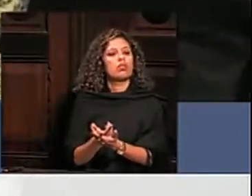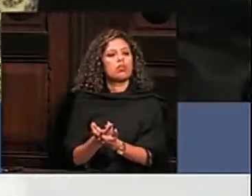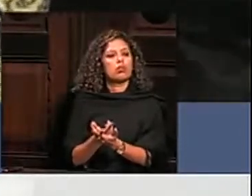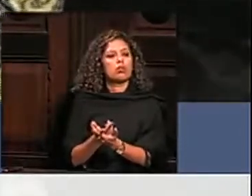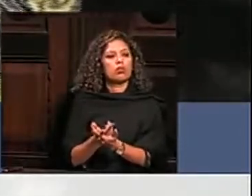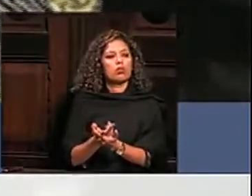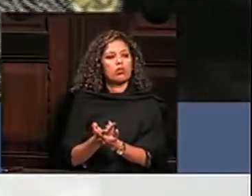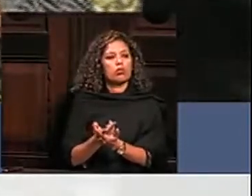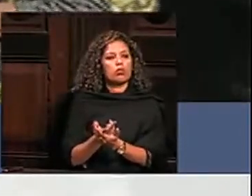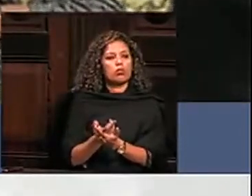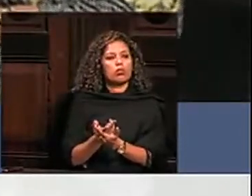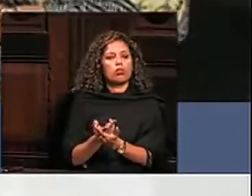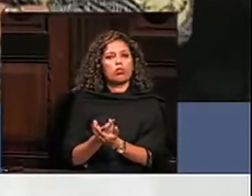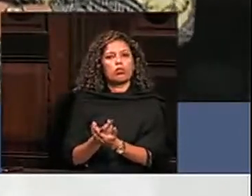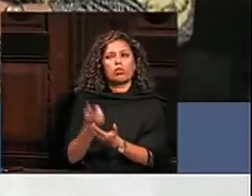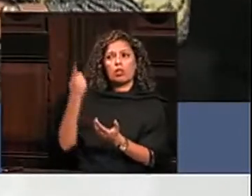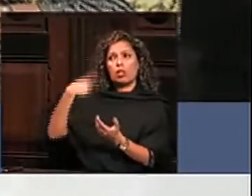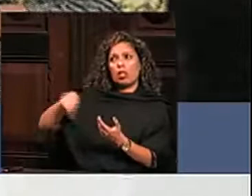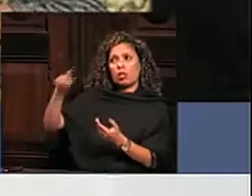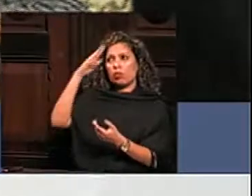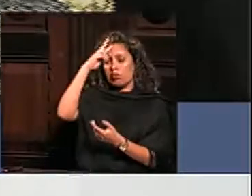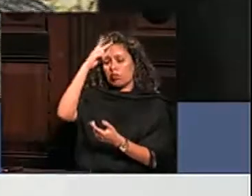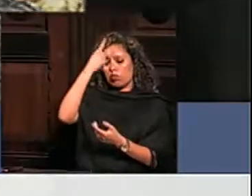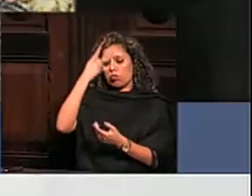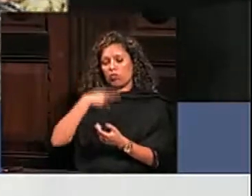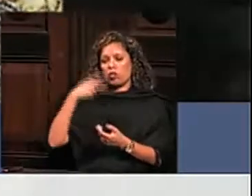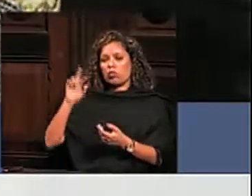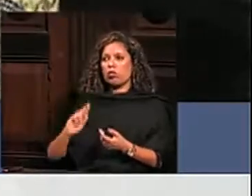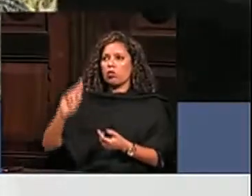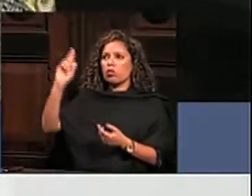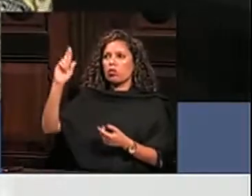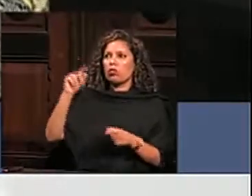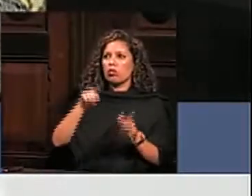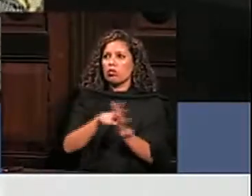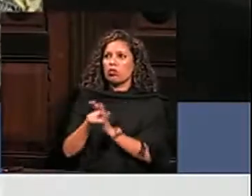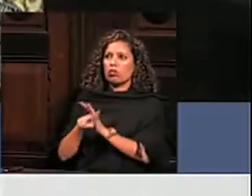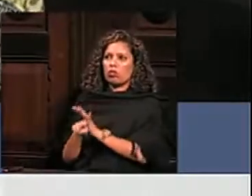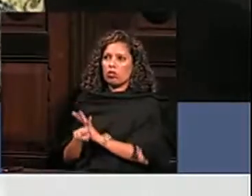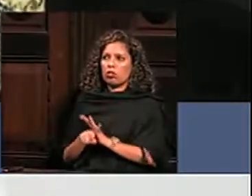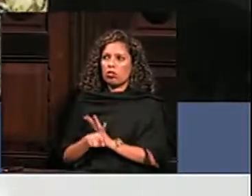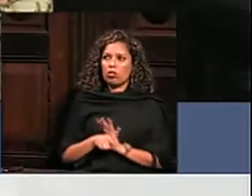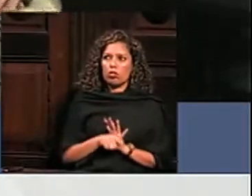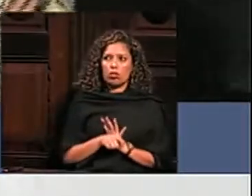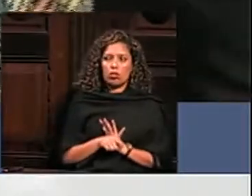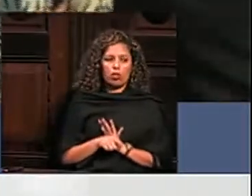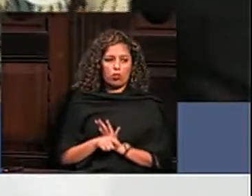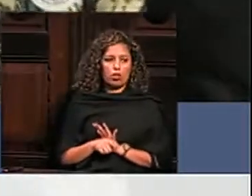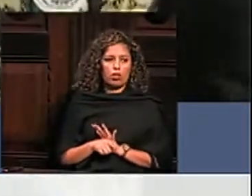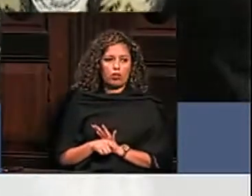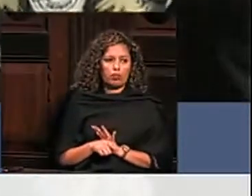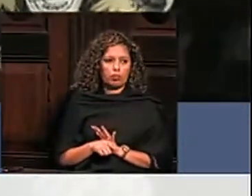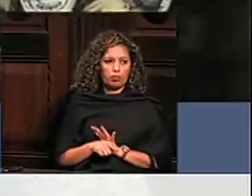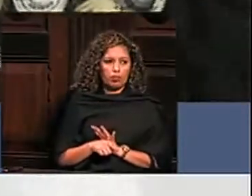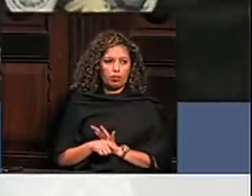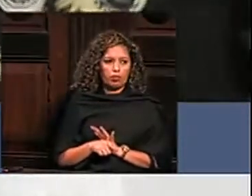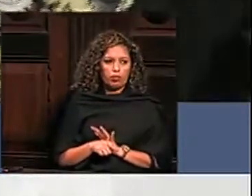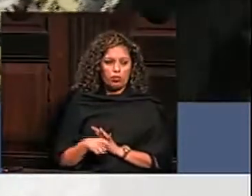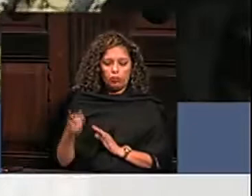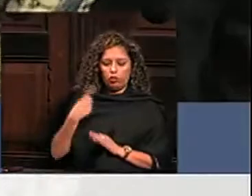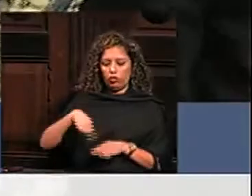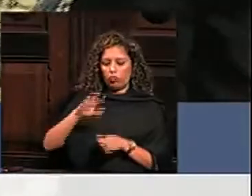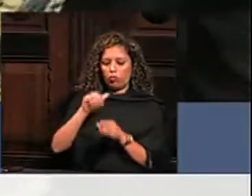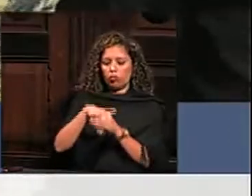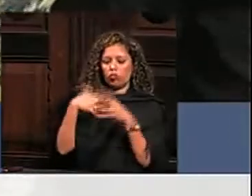a questões do passado. Portanto, com muita satisfação, nós demos o nosso voto